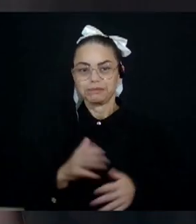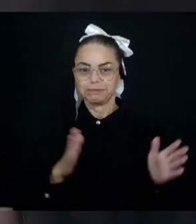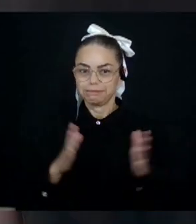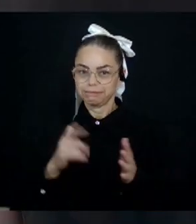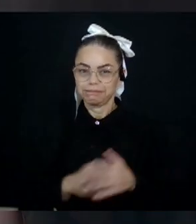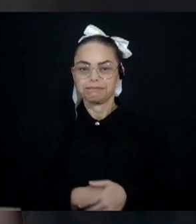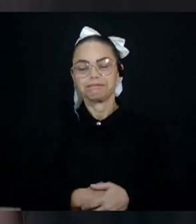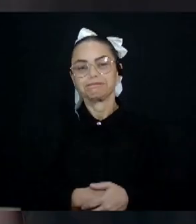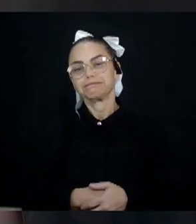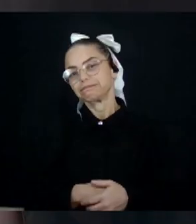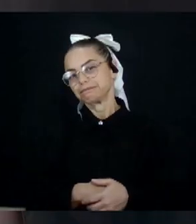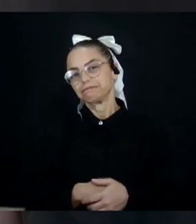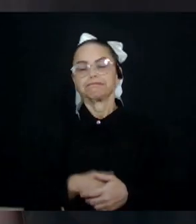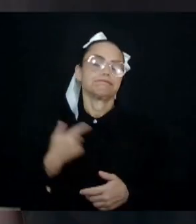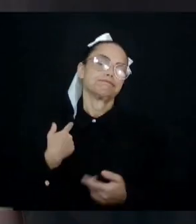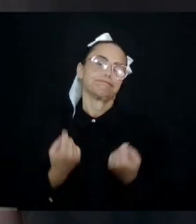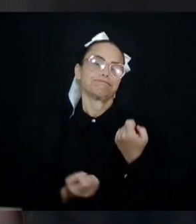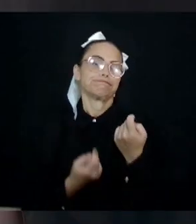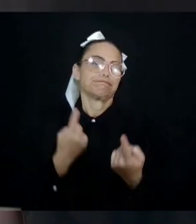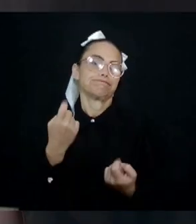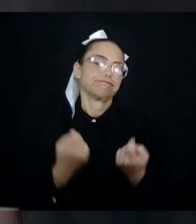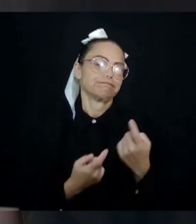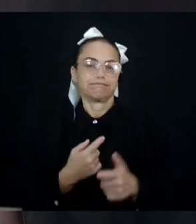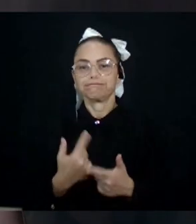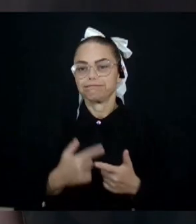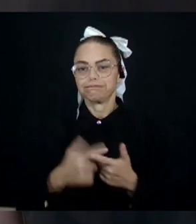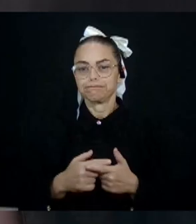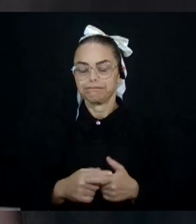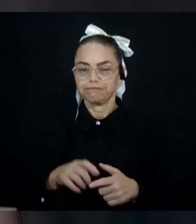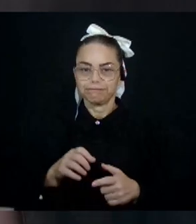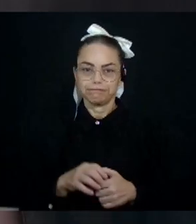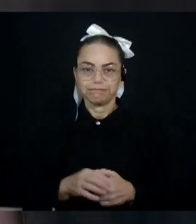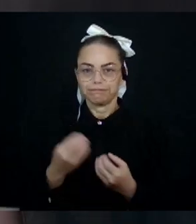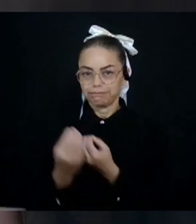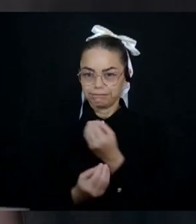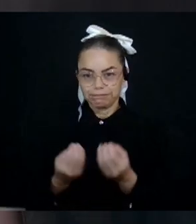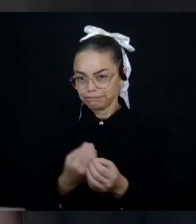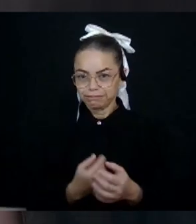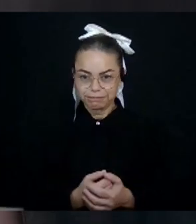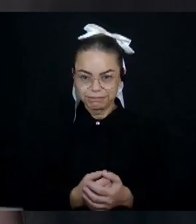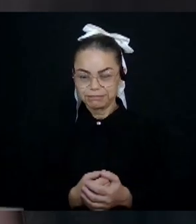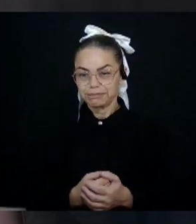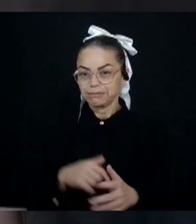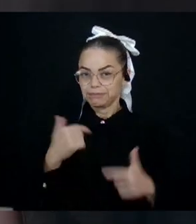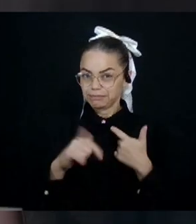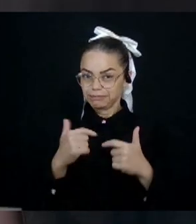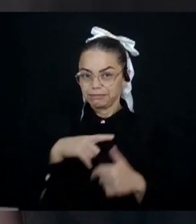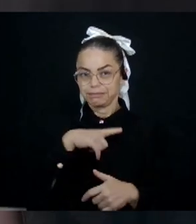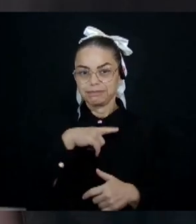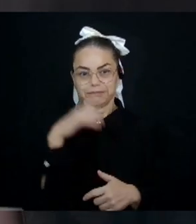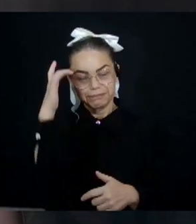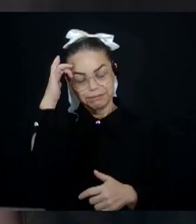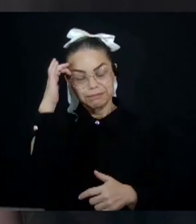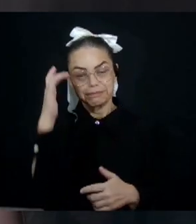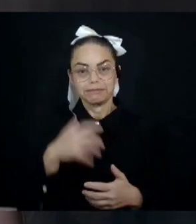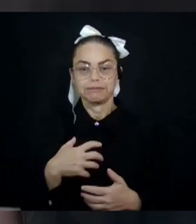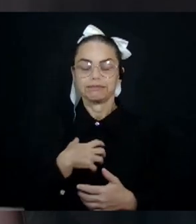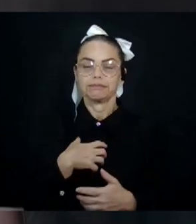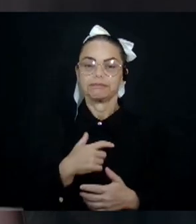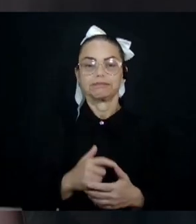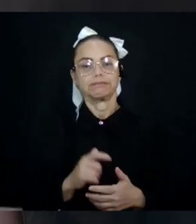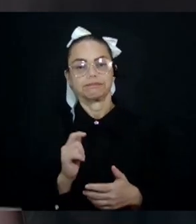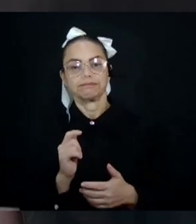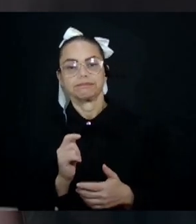tempo é bastante variável, né, porque depende das atividades que ele tem, né. Então, assim,